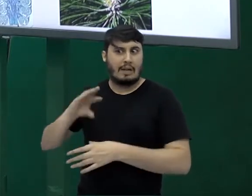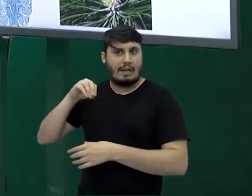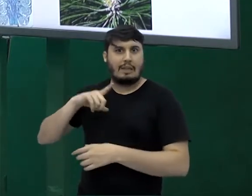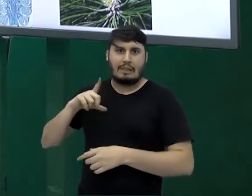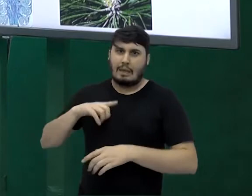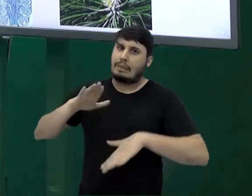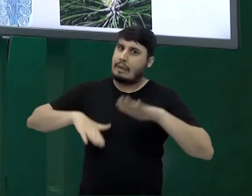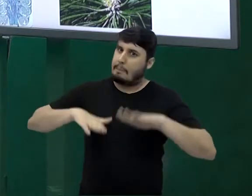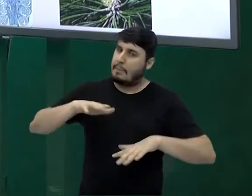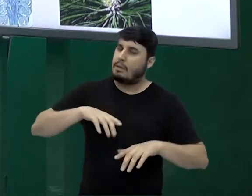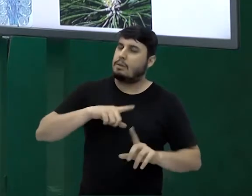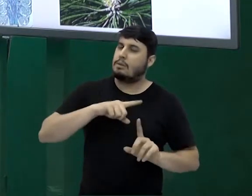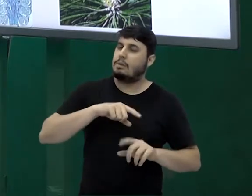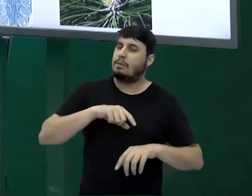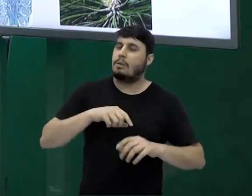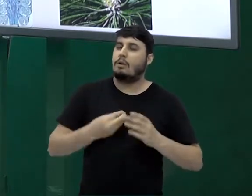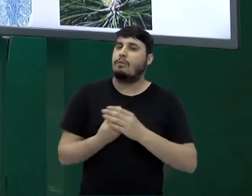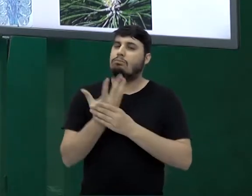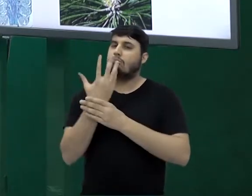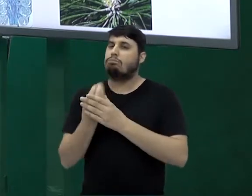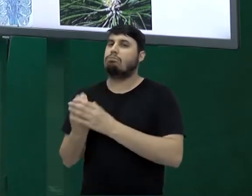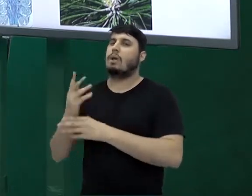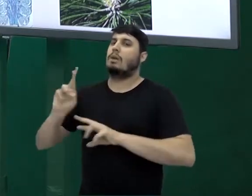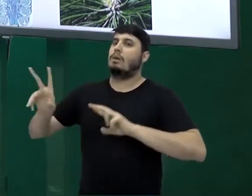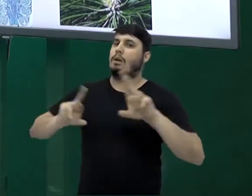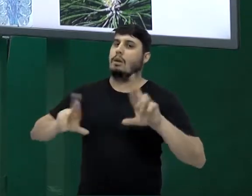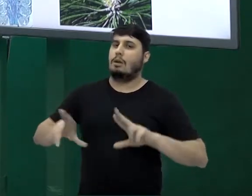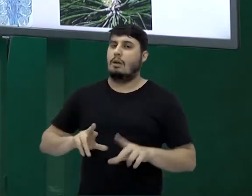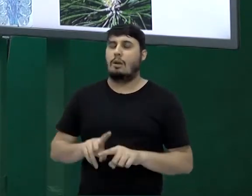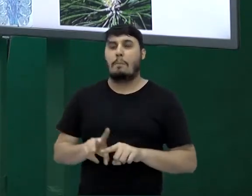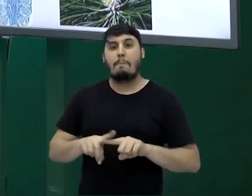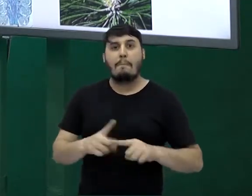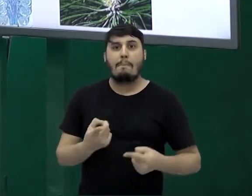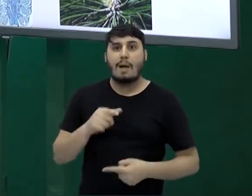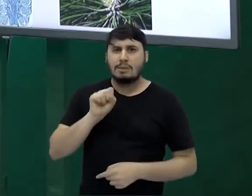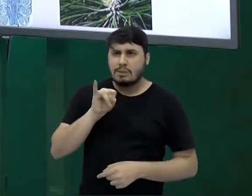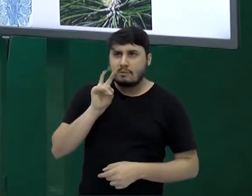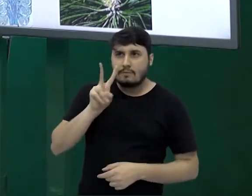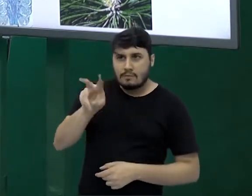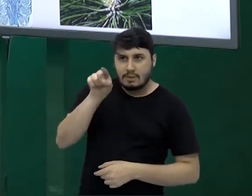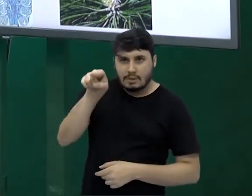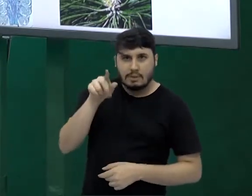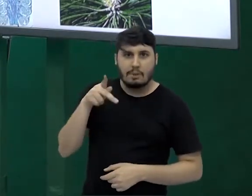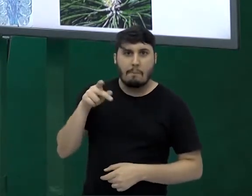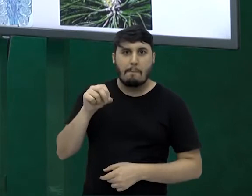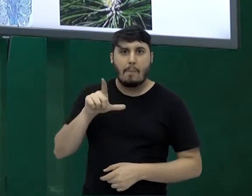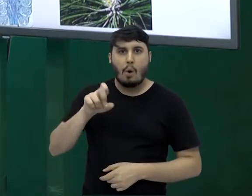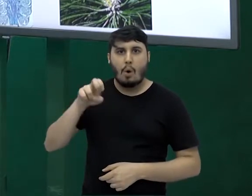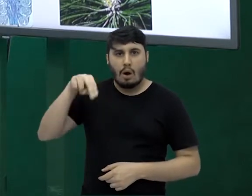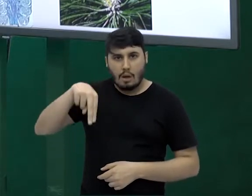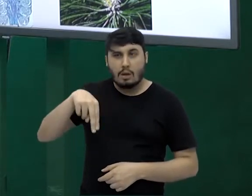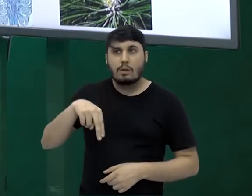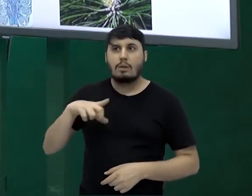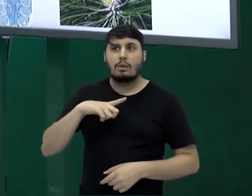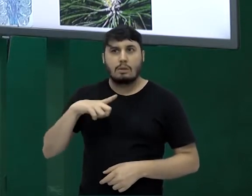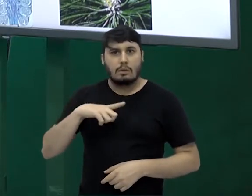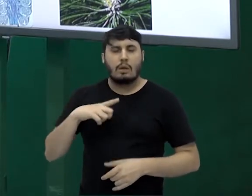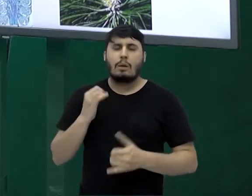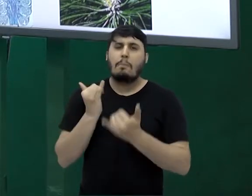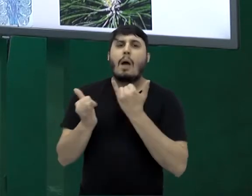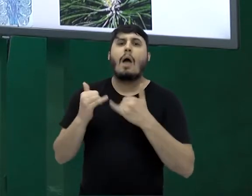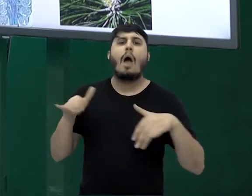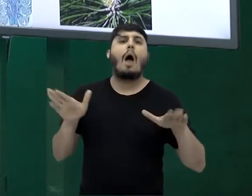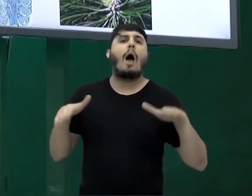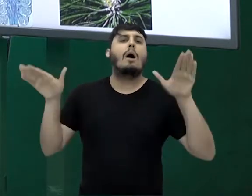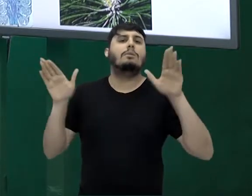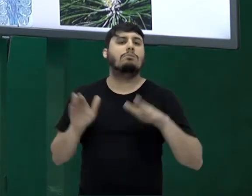gimnosperma. No angiosperma é diferente, o pólen tem vários formatos. Mas pensando aqui no gimnosperma, você tem o pólen, você tem essas